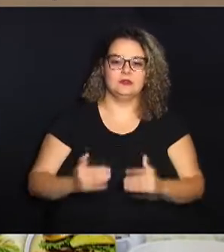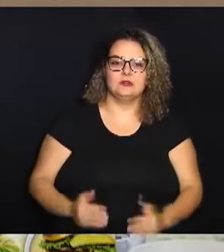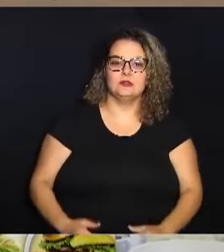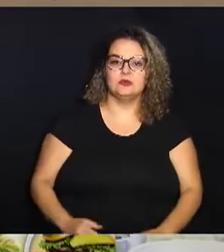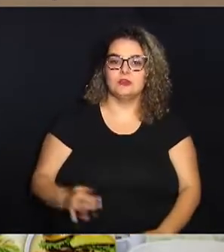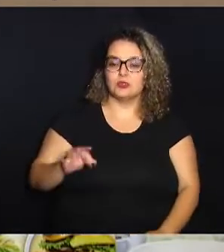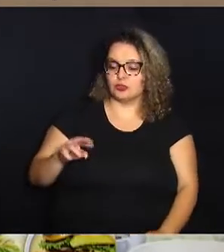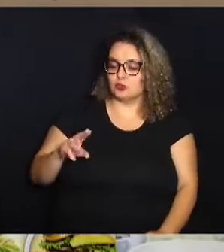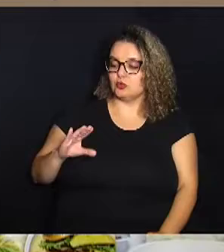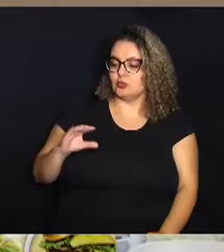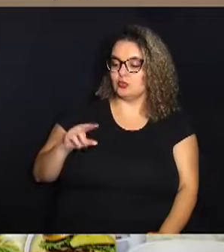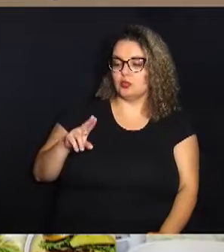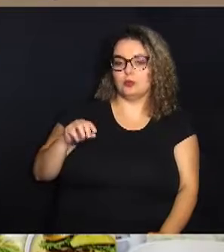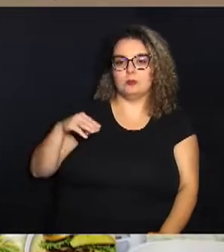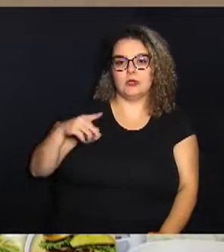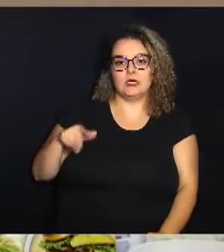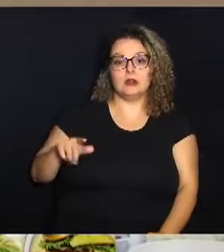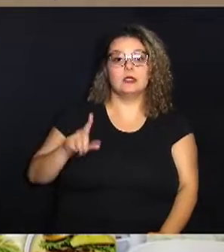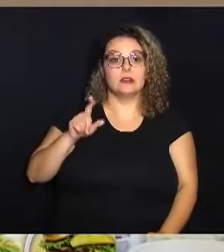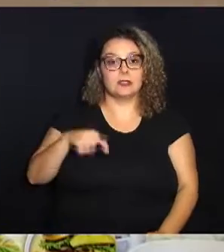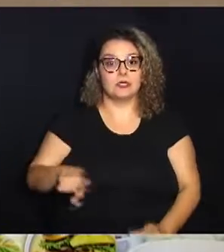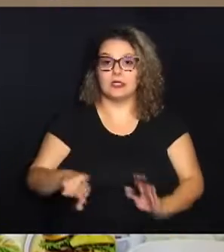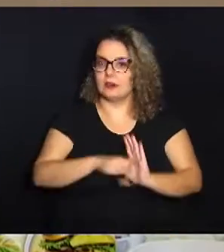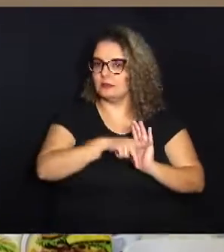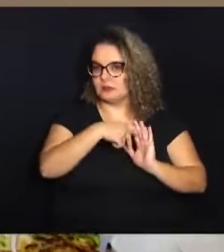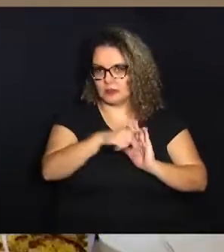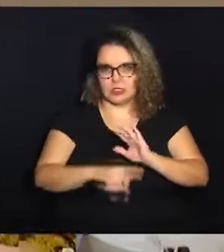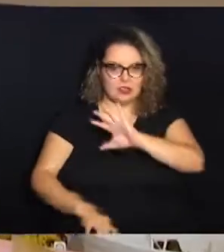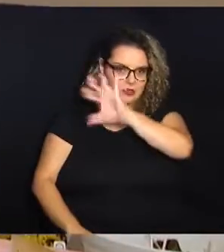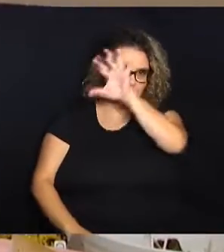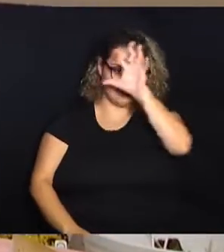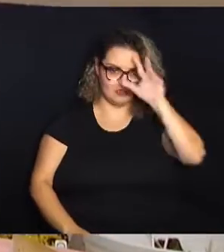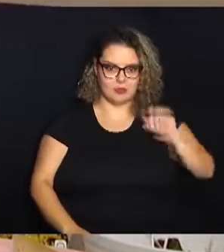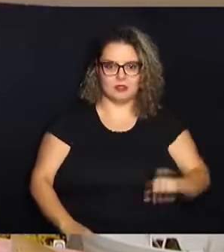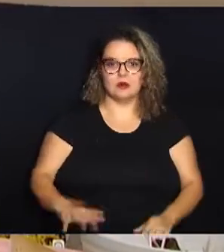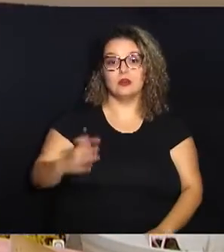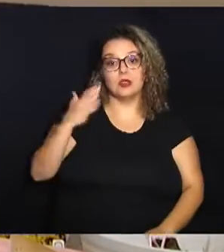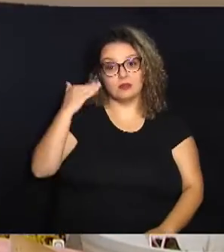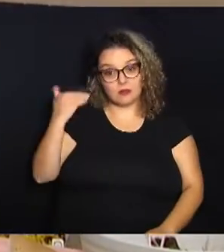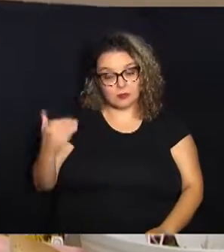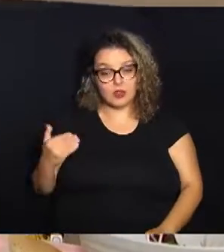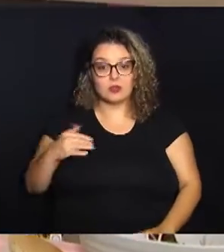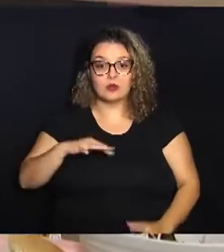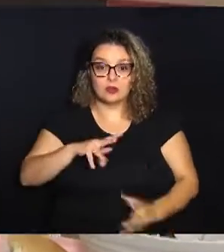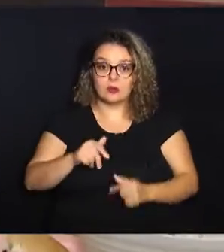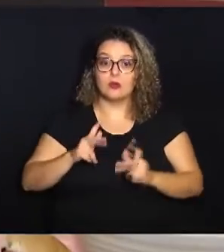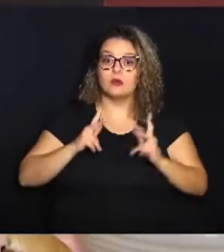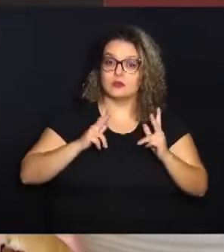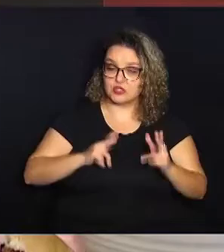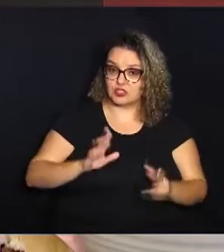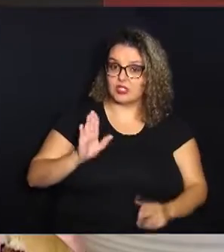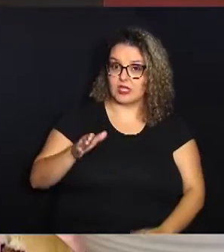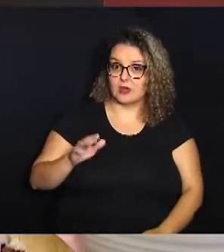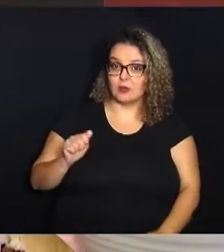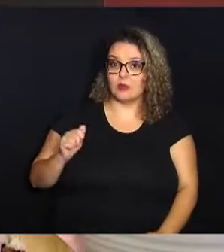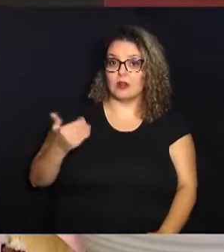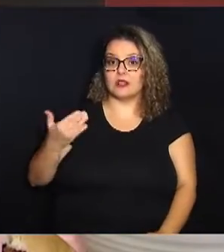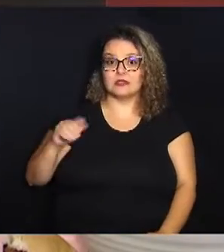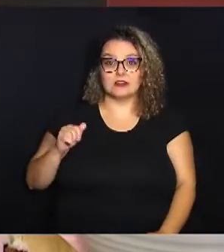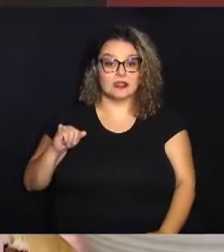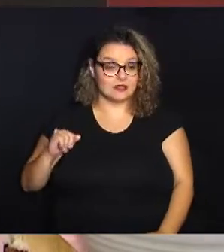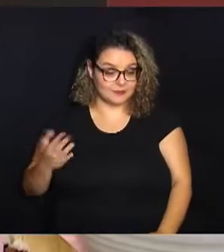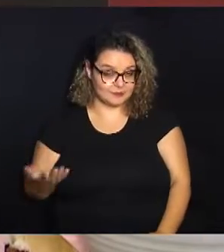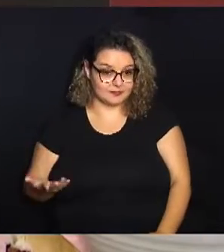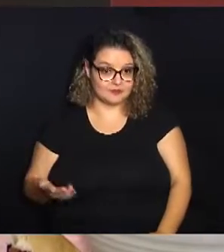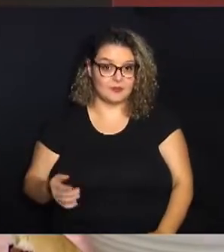tucumã, que é uma fruta tipicamente amazônica, e torná-la conhecida mundialmente, assim como já é hoje o açaí.